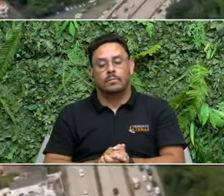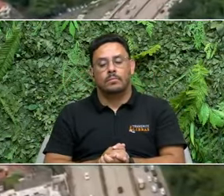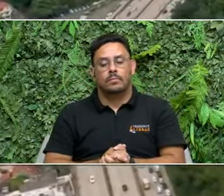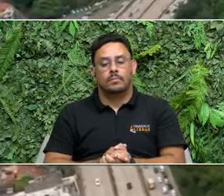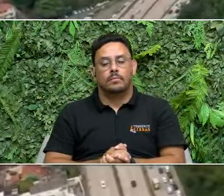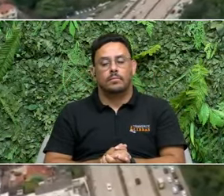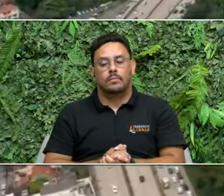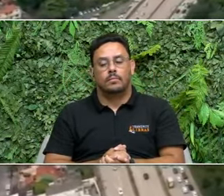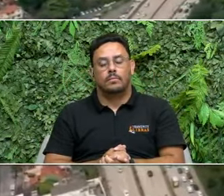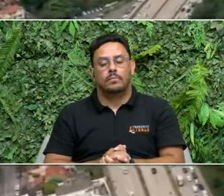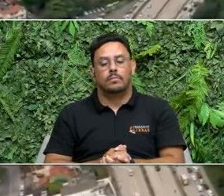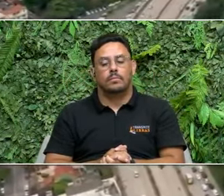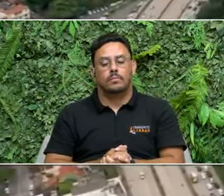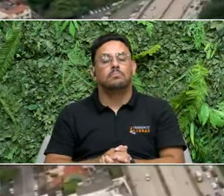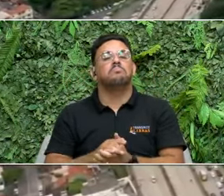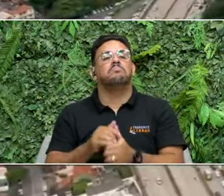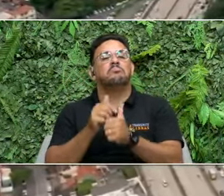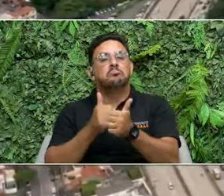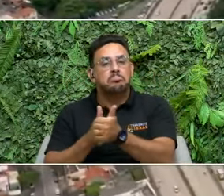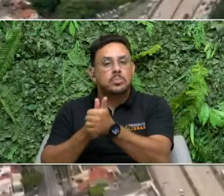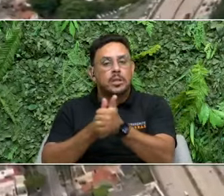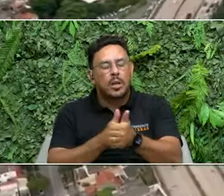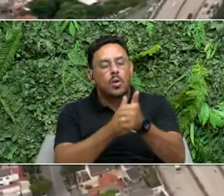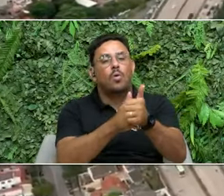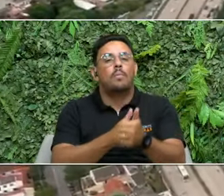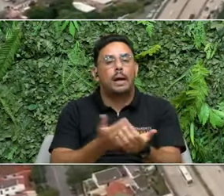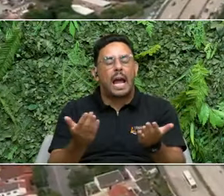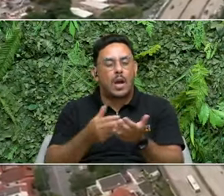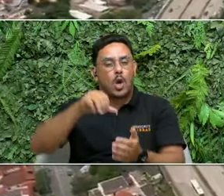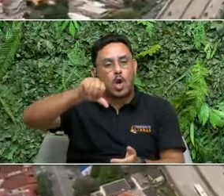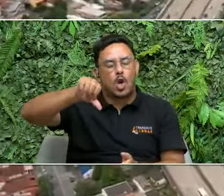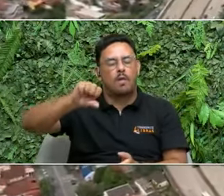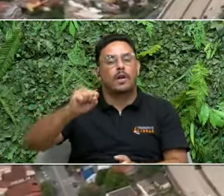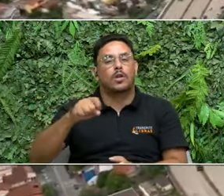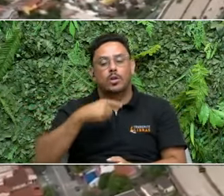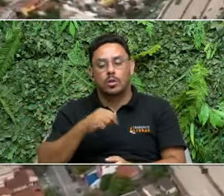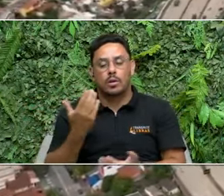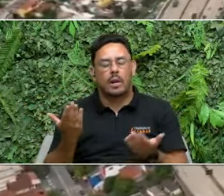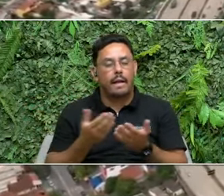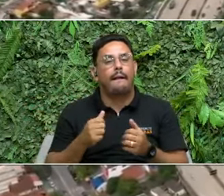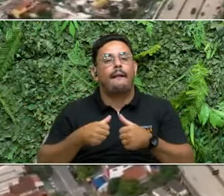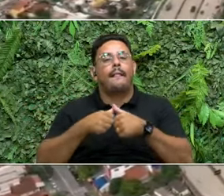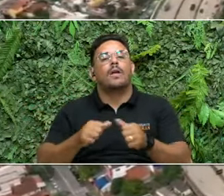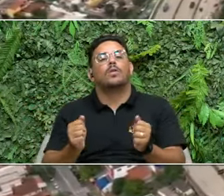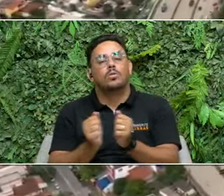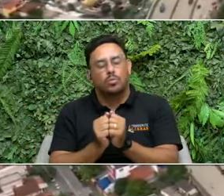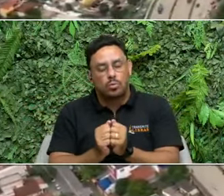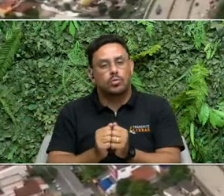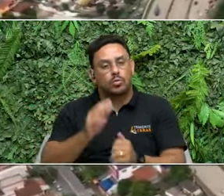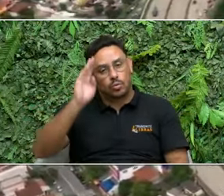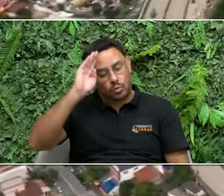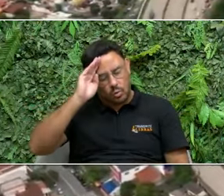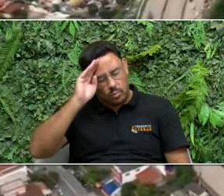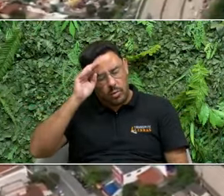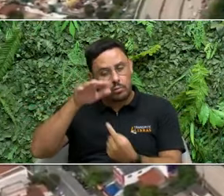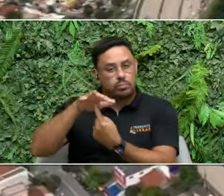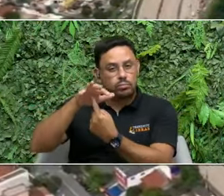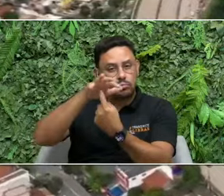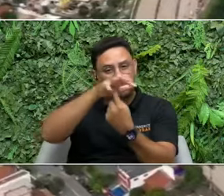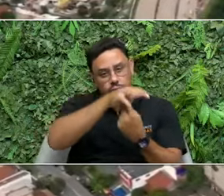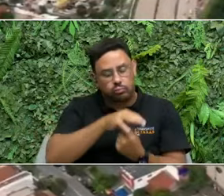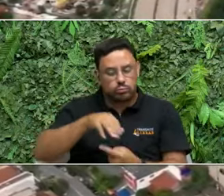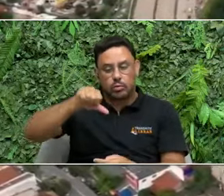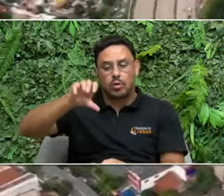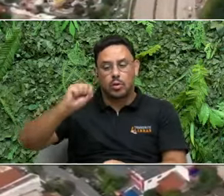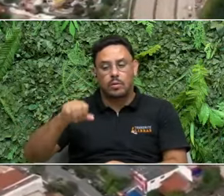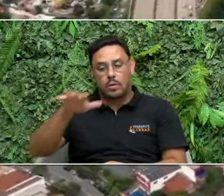lá que acompanha a 98 neste sabadão estamos aqui de plantão eu e Comandante Daniel anoni direto do helicóptero 98 sobrev